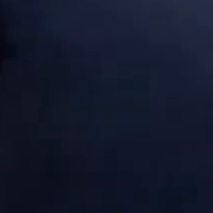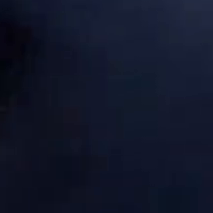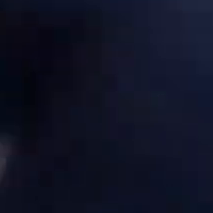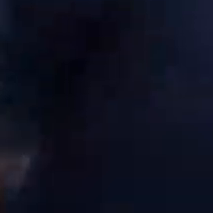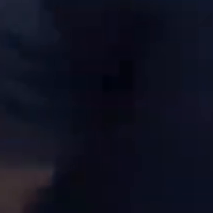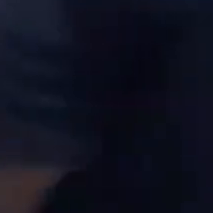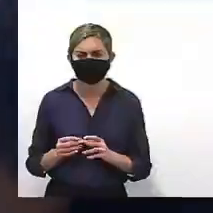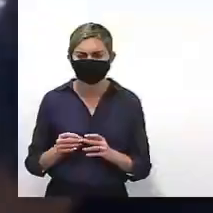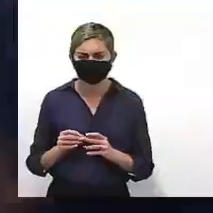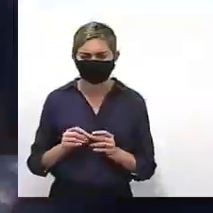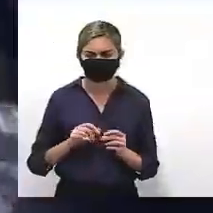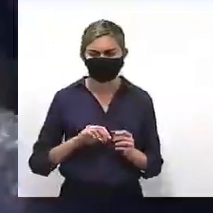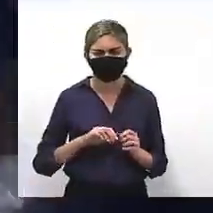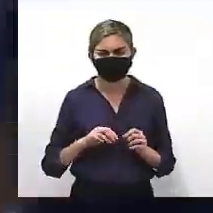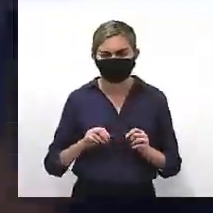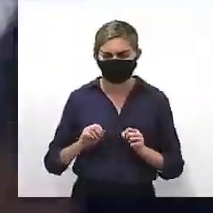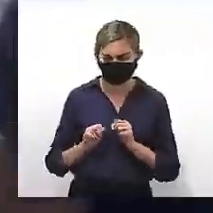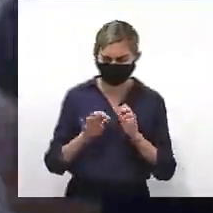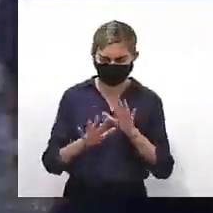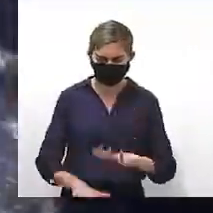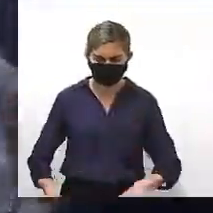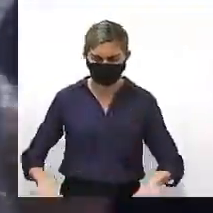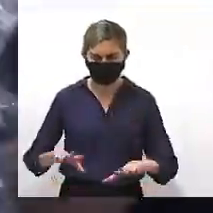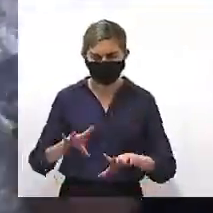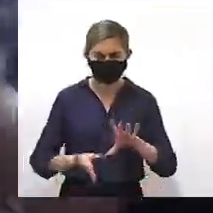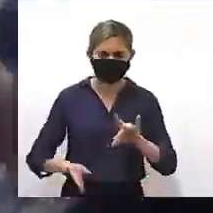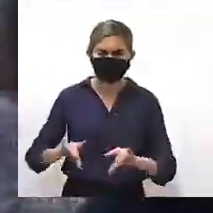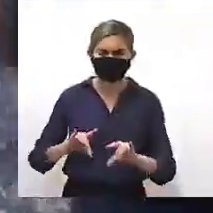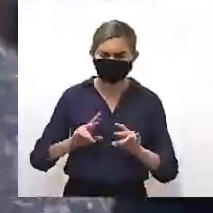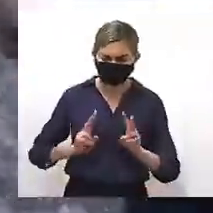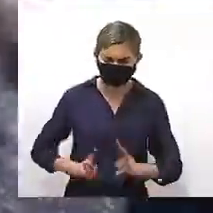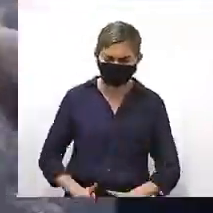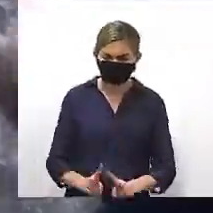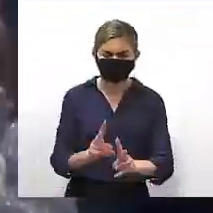Do chão de lama, erguemos a vida.